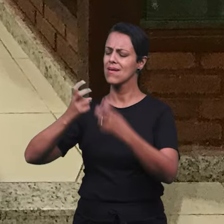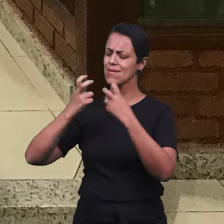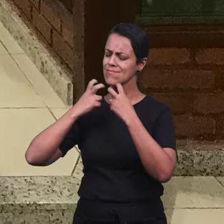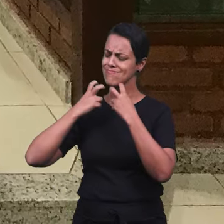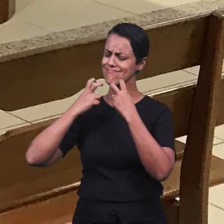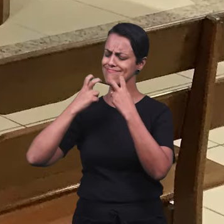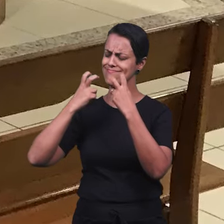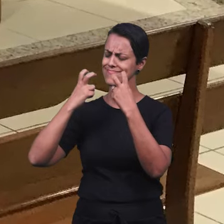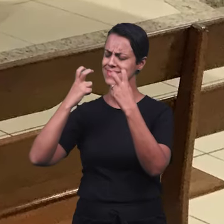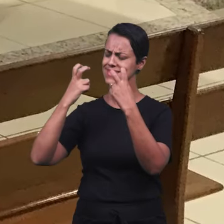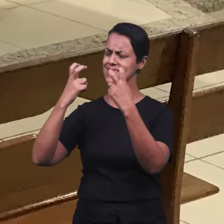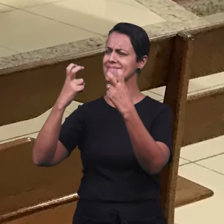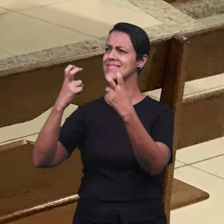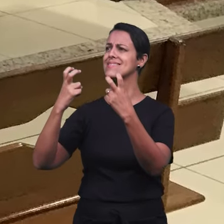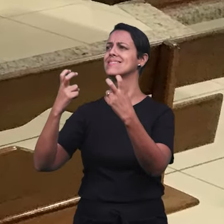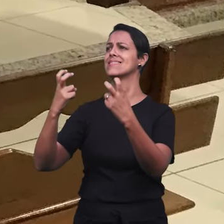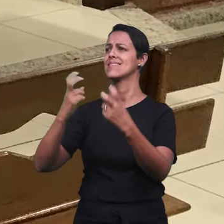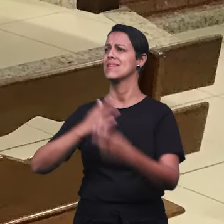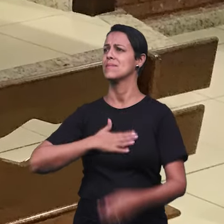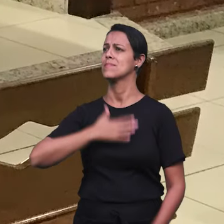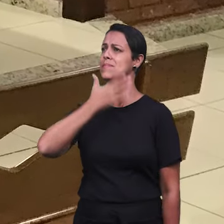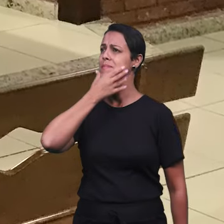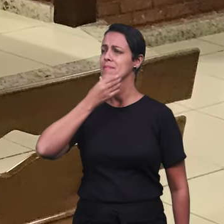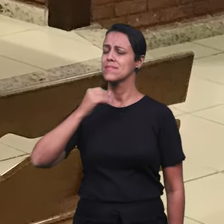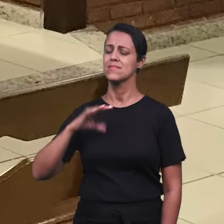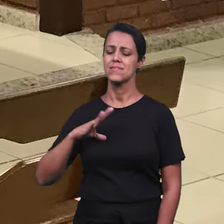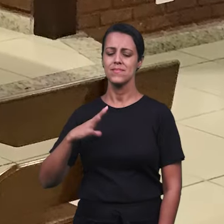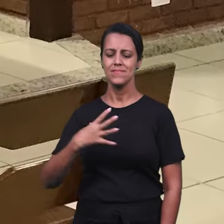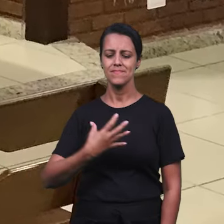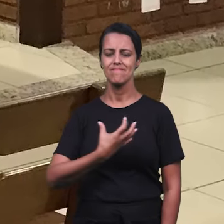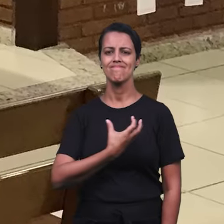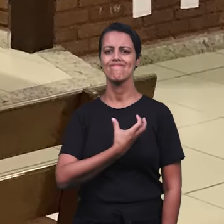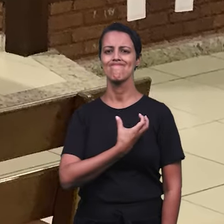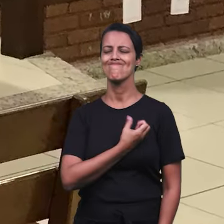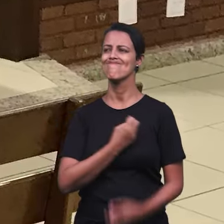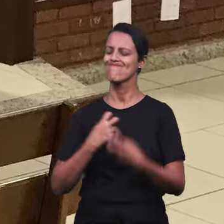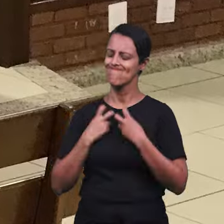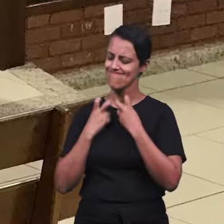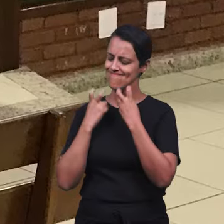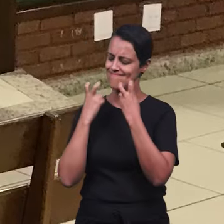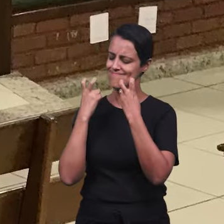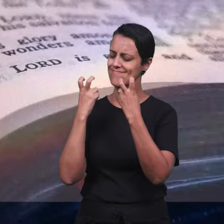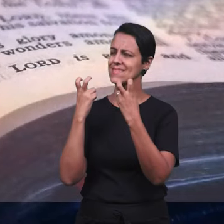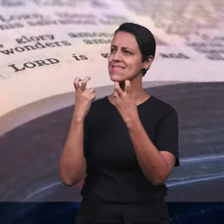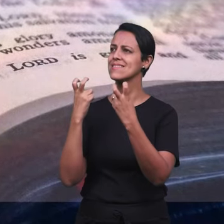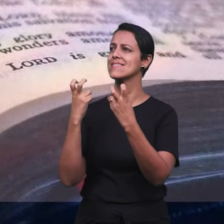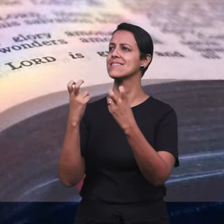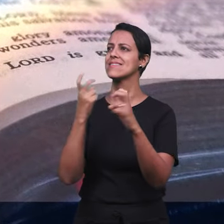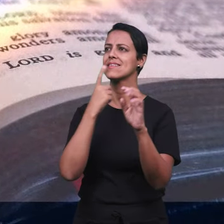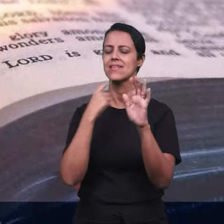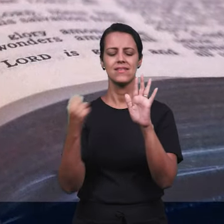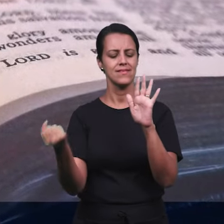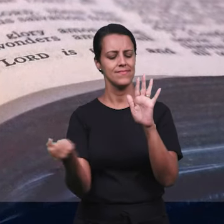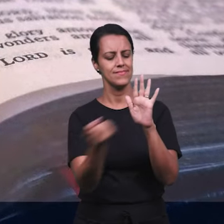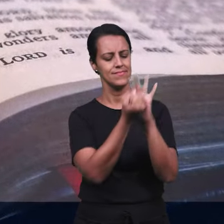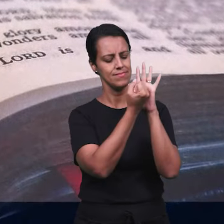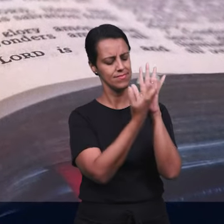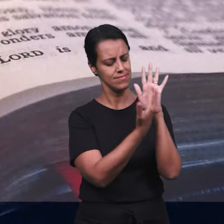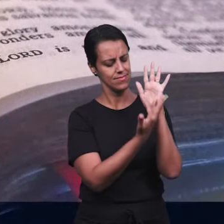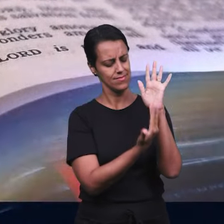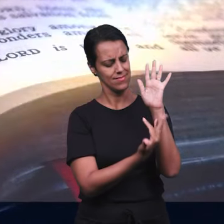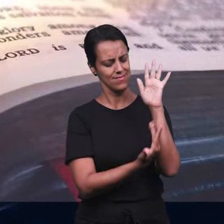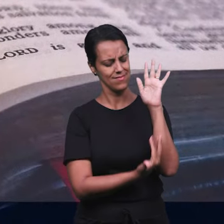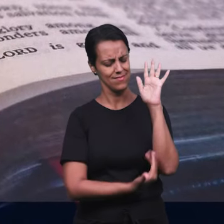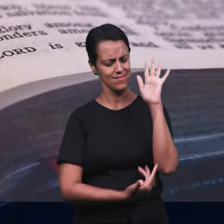senhor Clamo a Ti meu salvador pelo teu